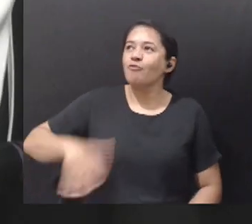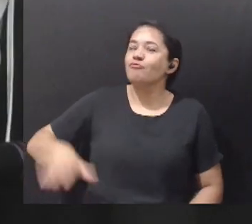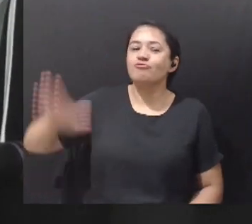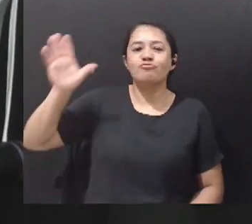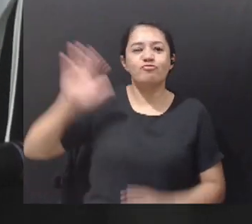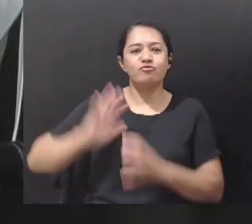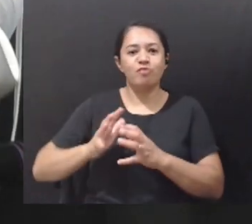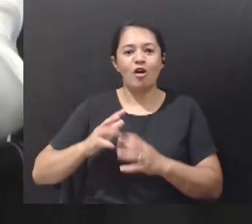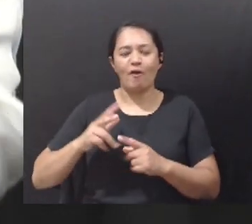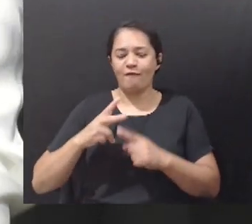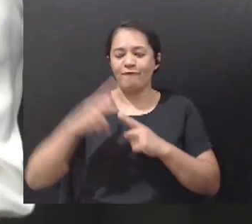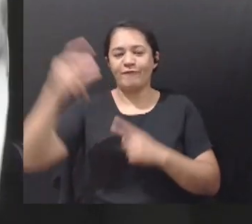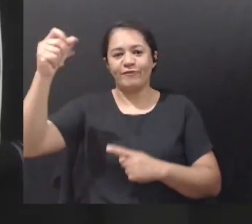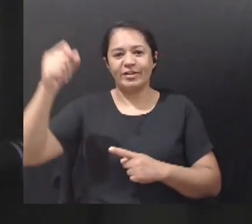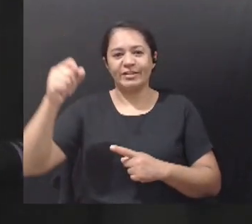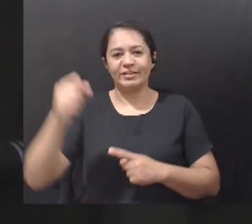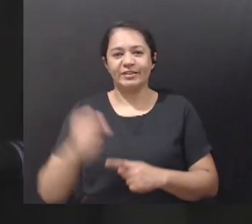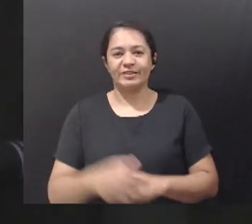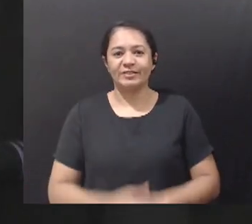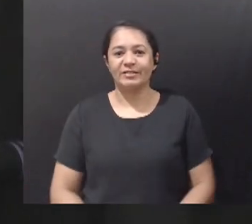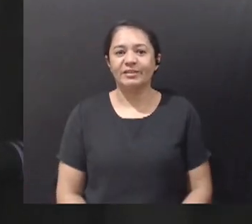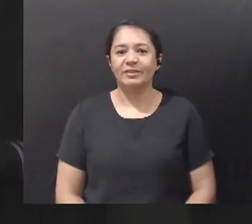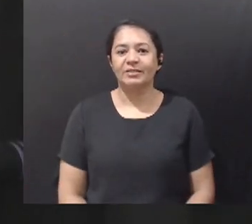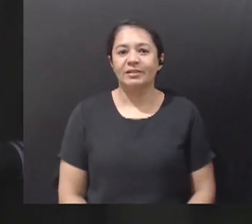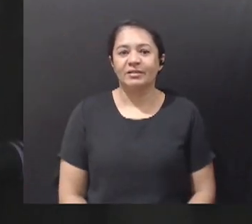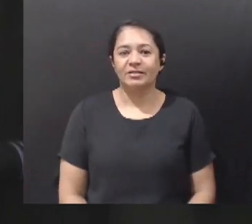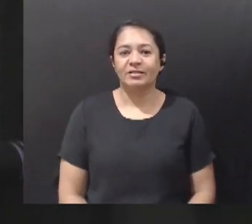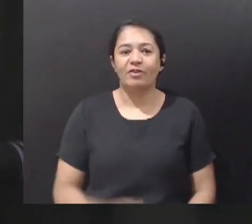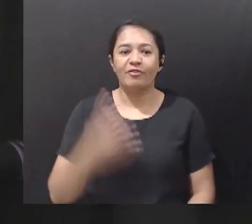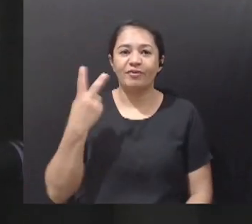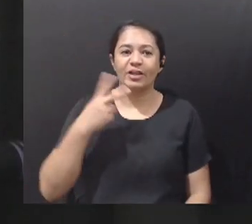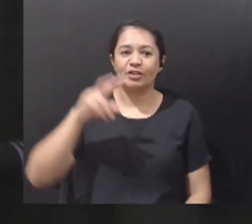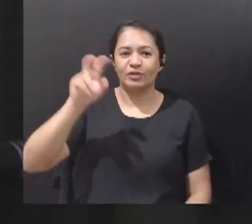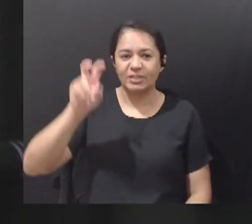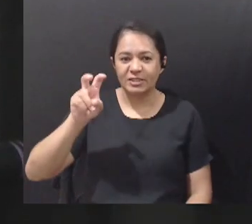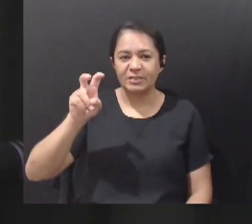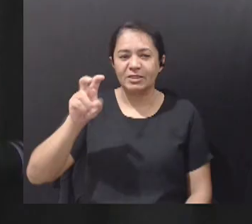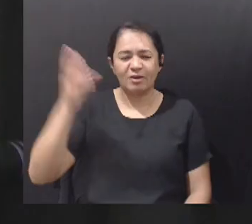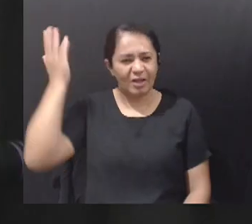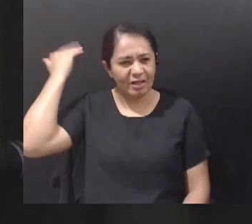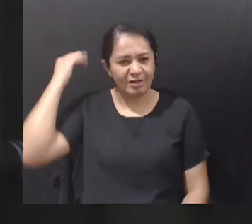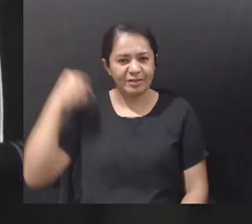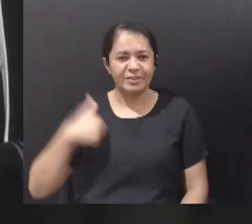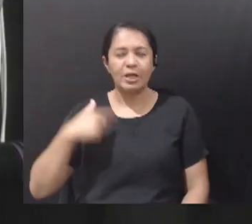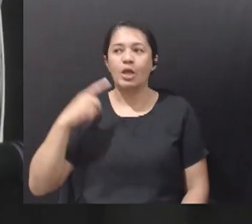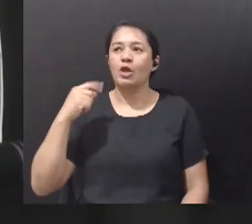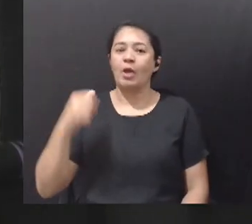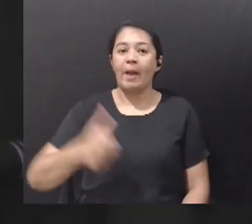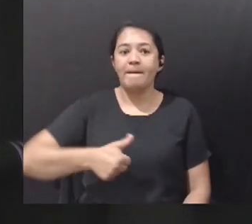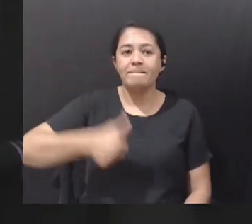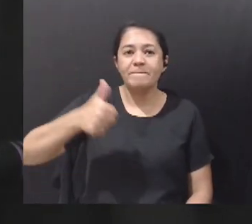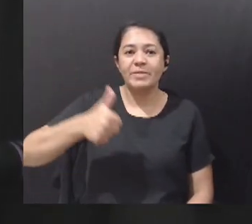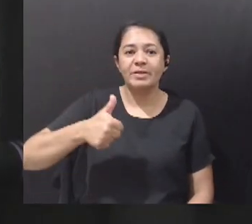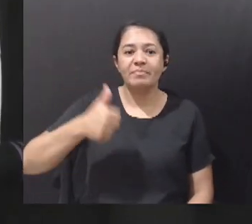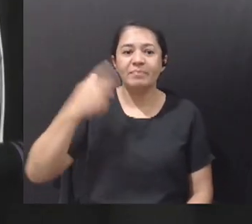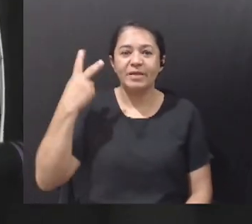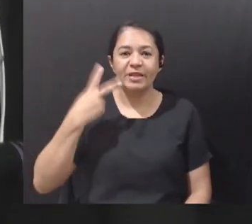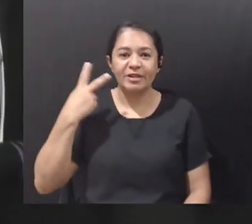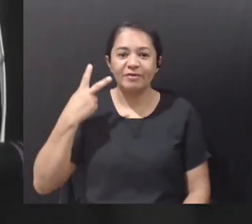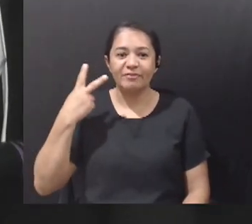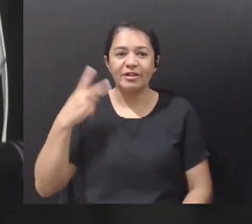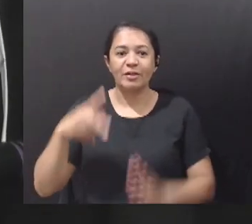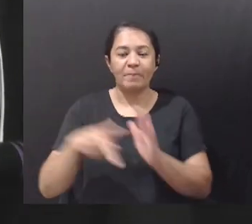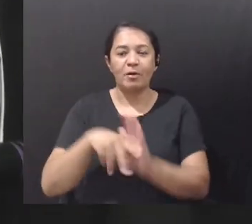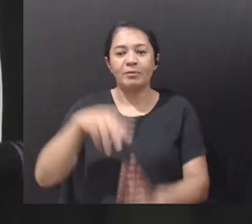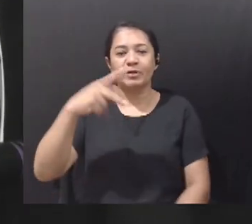eleição. Naquela época foram 5 vereadores que se elegeram. Eu me elegi, fui a primeira vereadora do PSDB naquela época. Então,